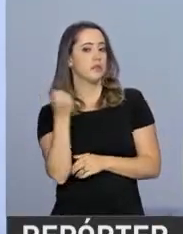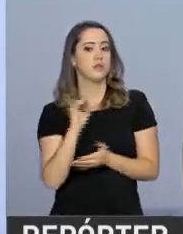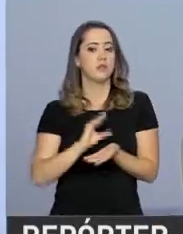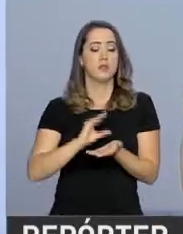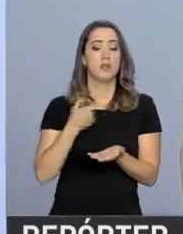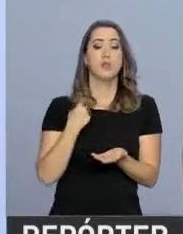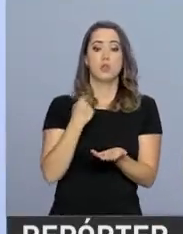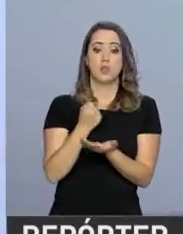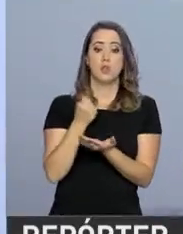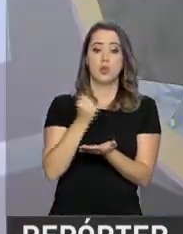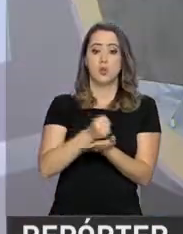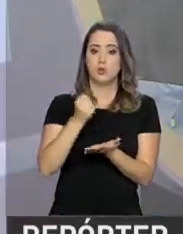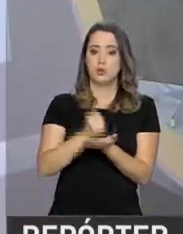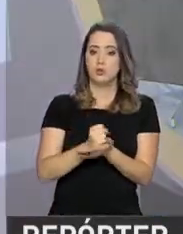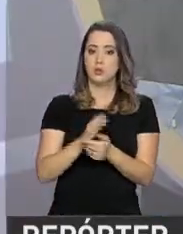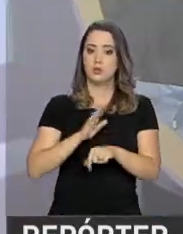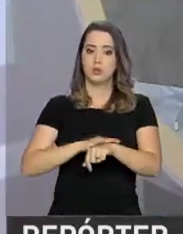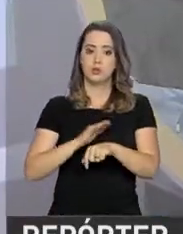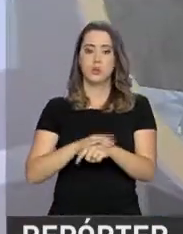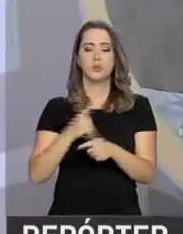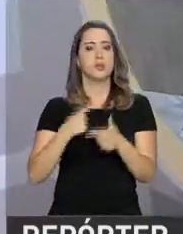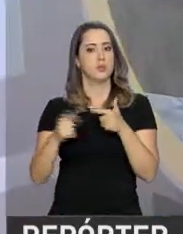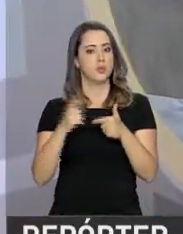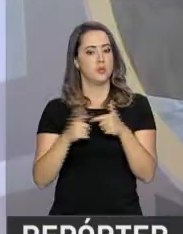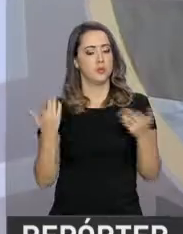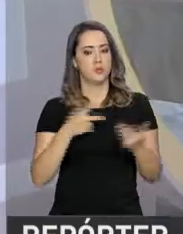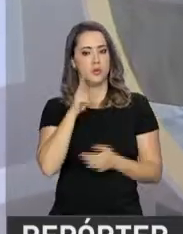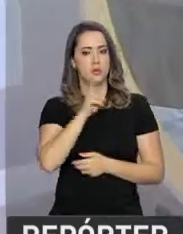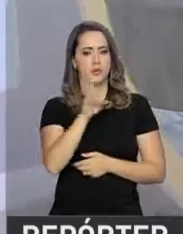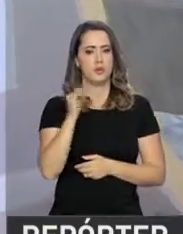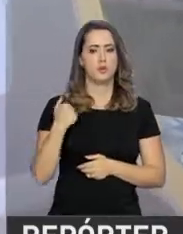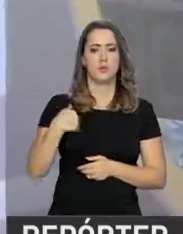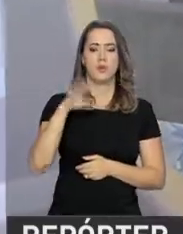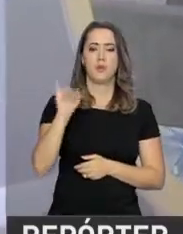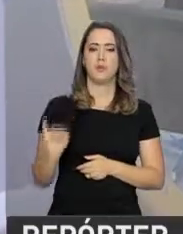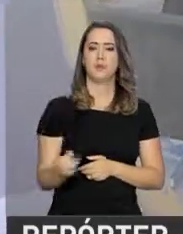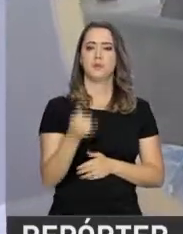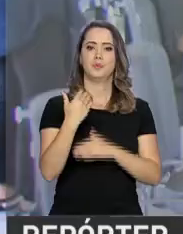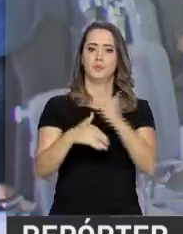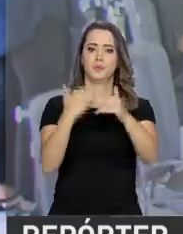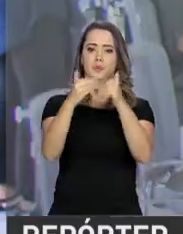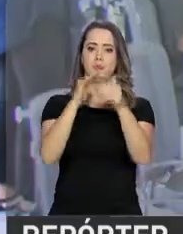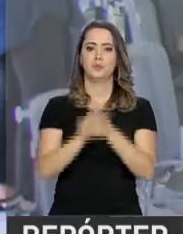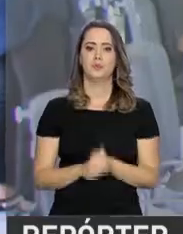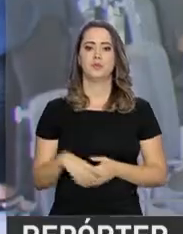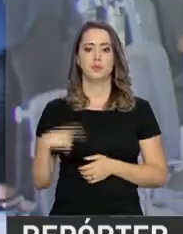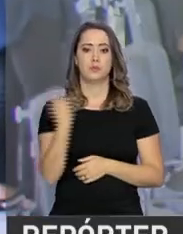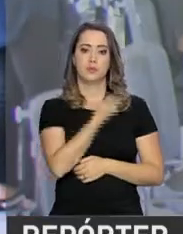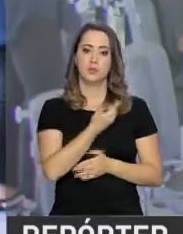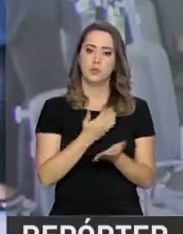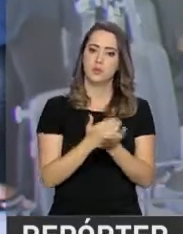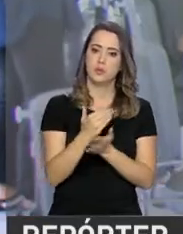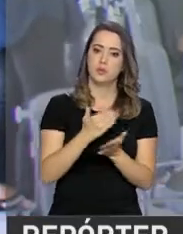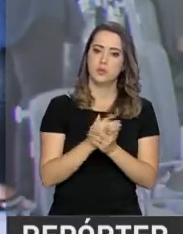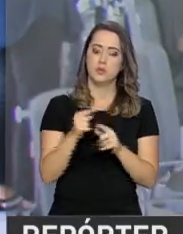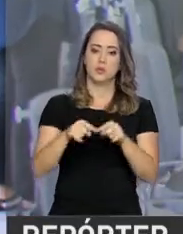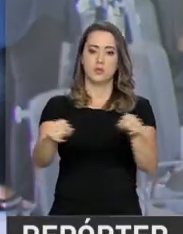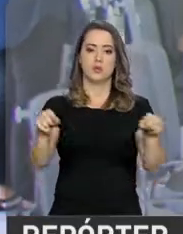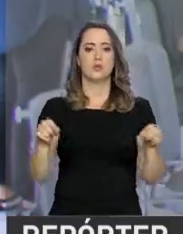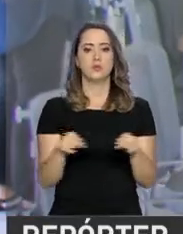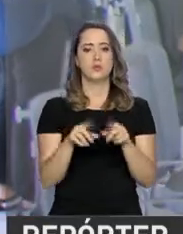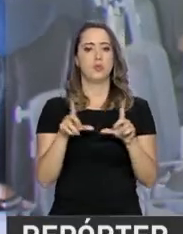investiu e contratou durante a crise vê agora ainda mais chances de crescer. Nós começamos um salão pequeno,